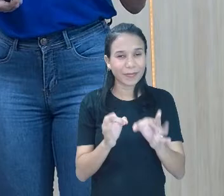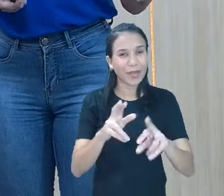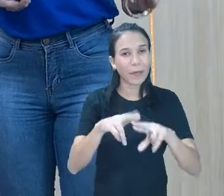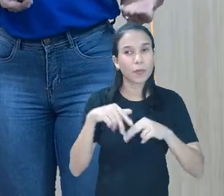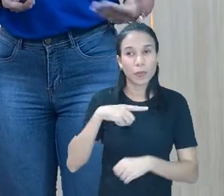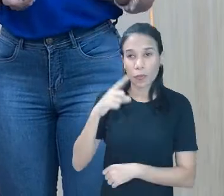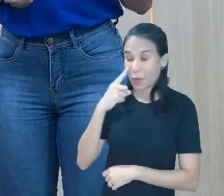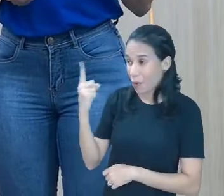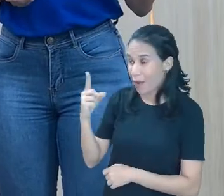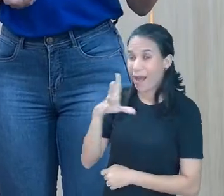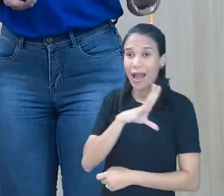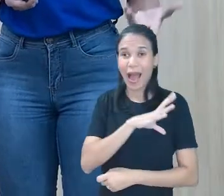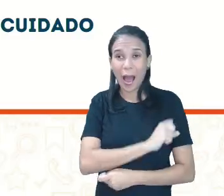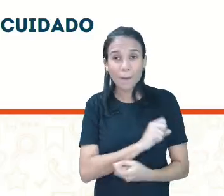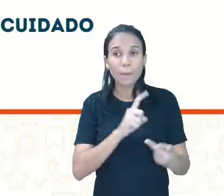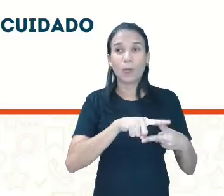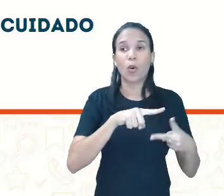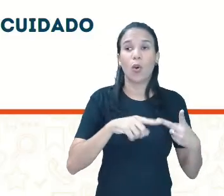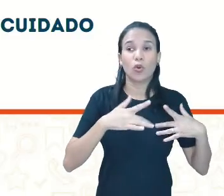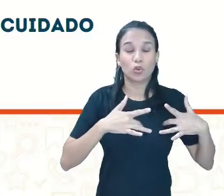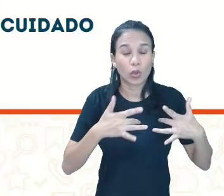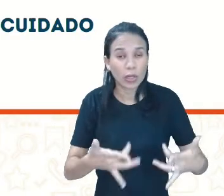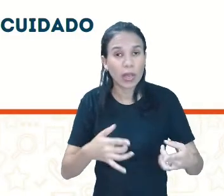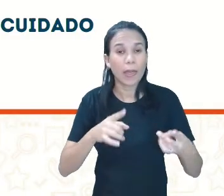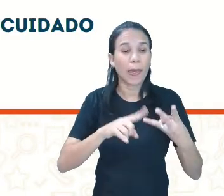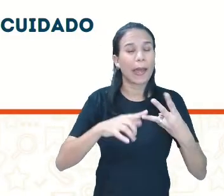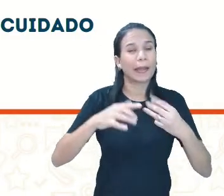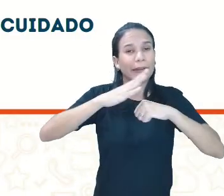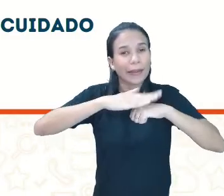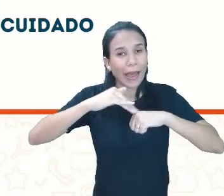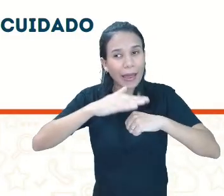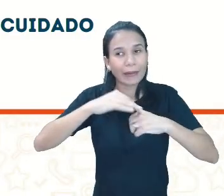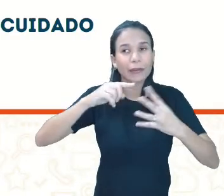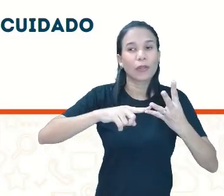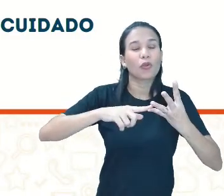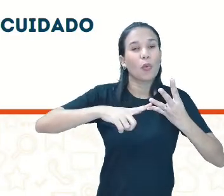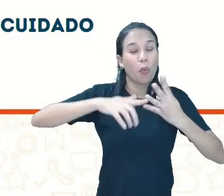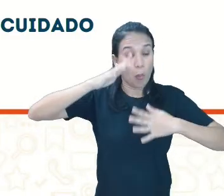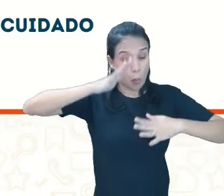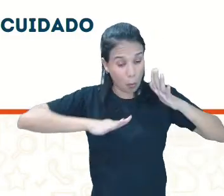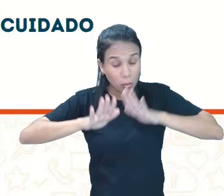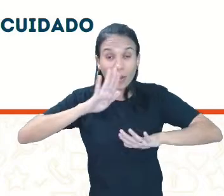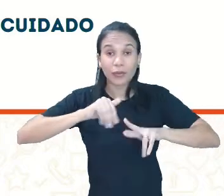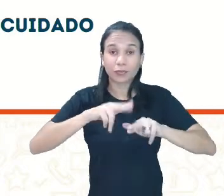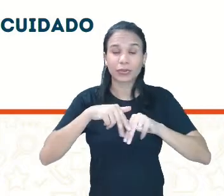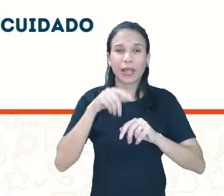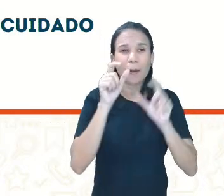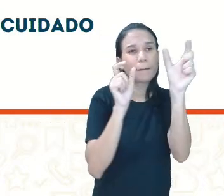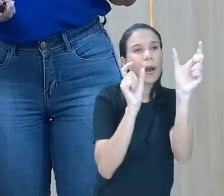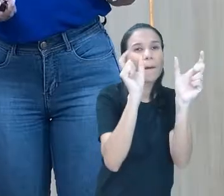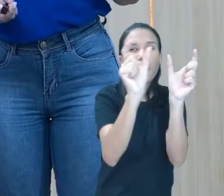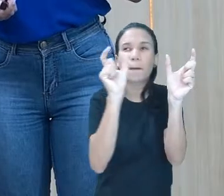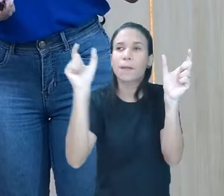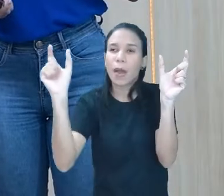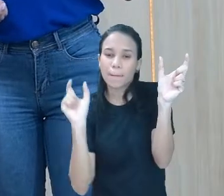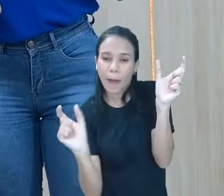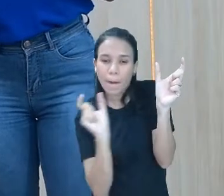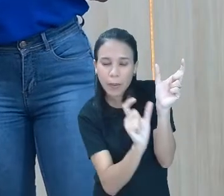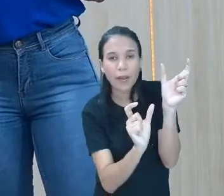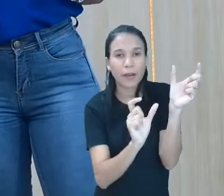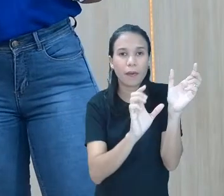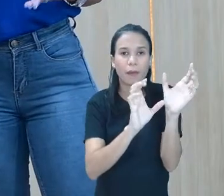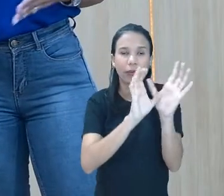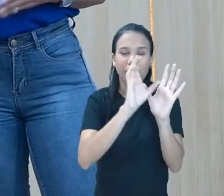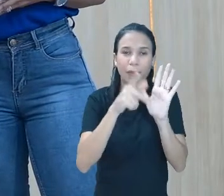aí a gente tem o amor, a solidariedade, o carinho, o cuidado, que essas palavras, que esses conceitos, eles